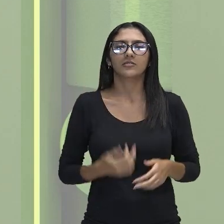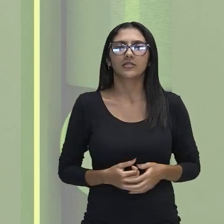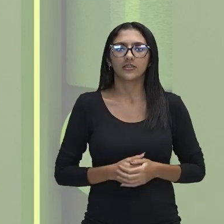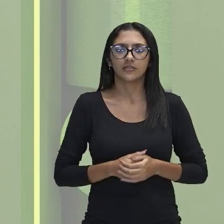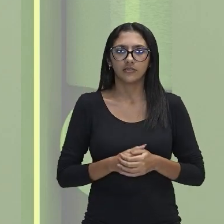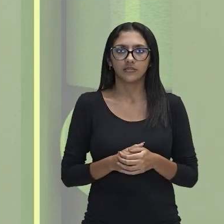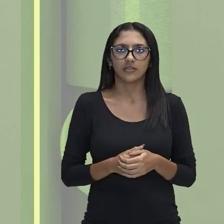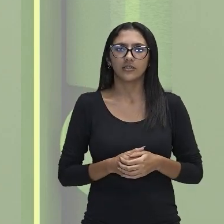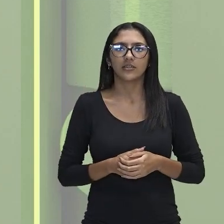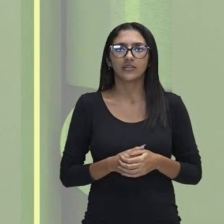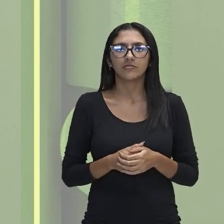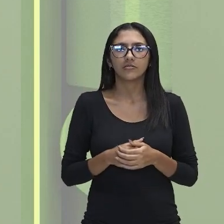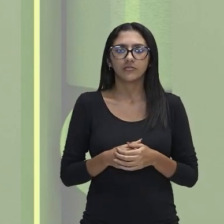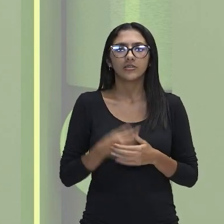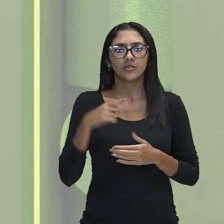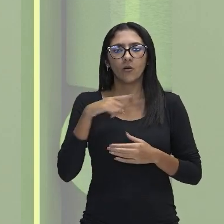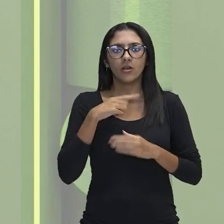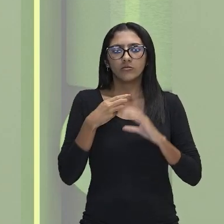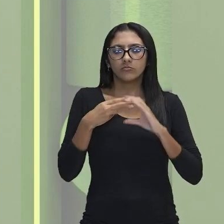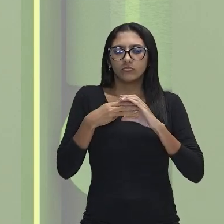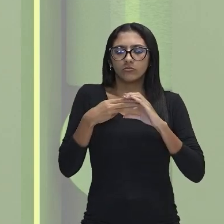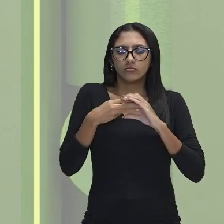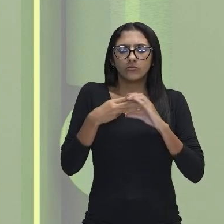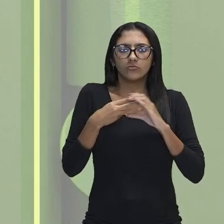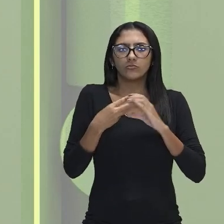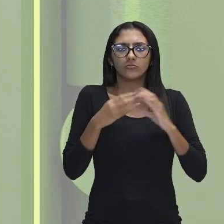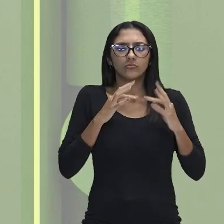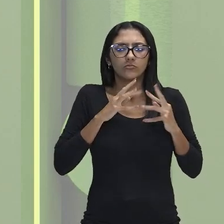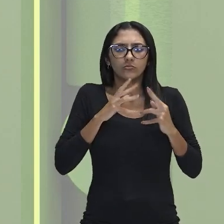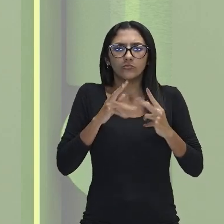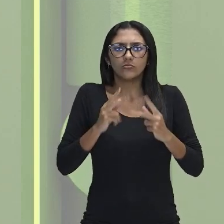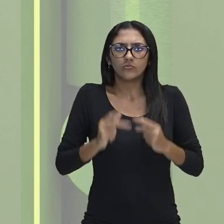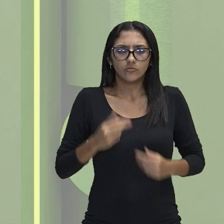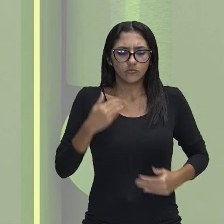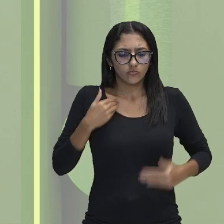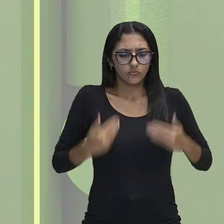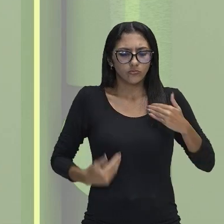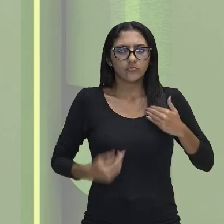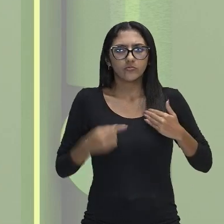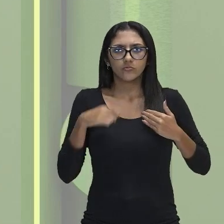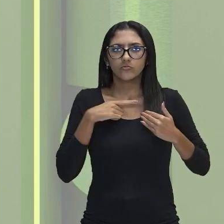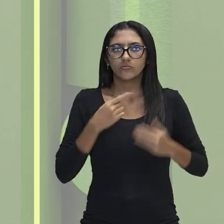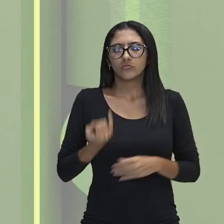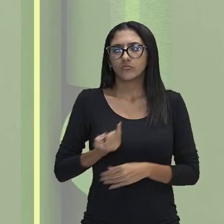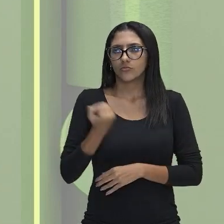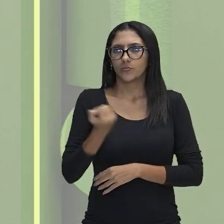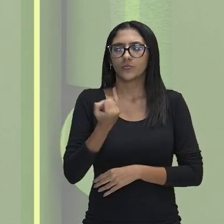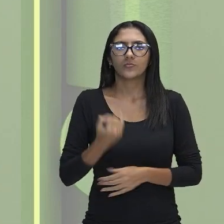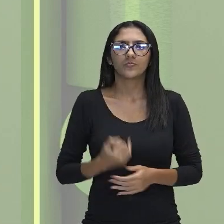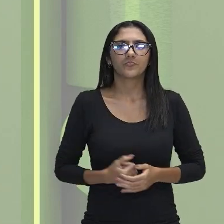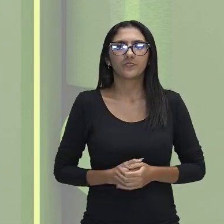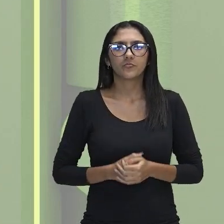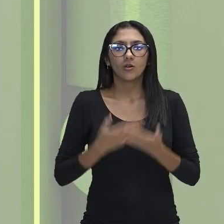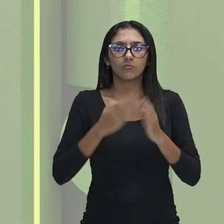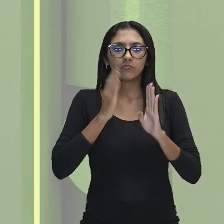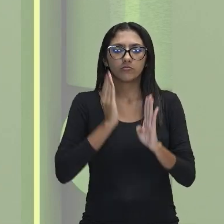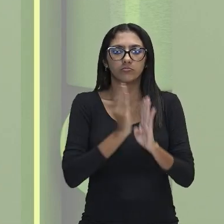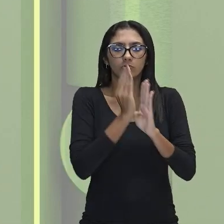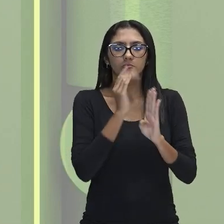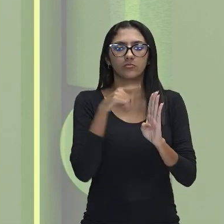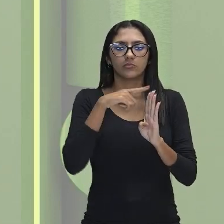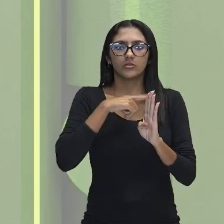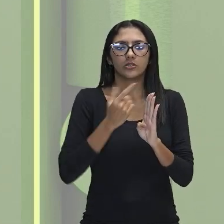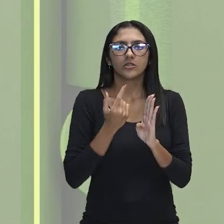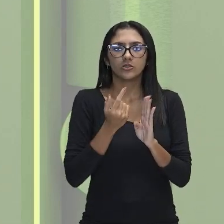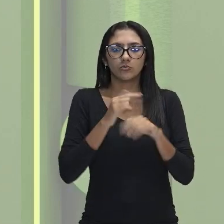nossas células, ou seja, ele irriga todos os outros sistemas do nosso corpo. Então, o diagnóstico de manter um